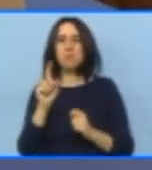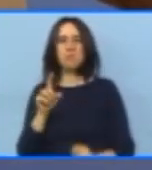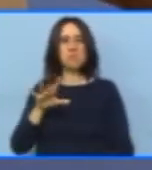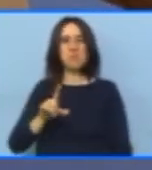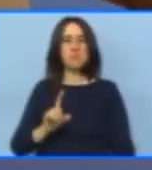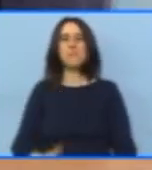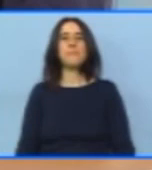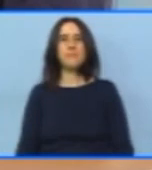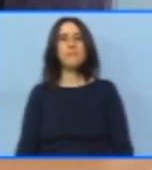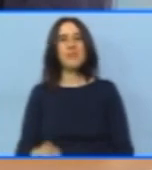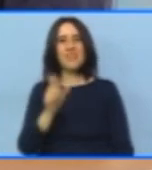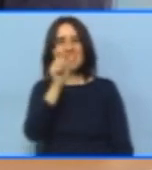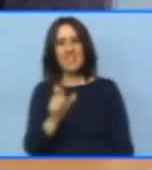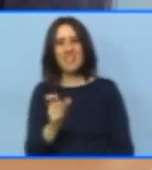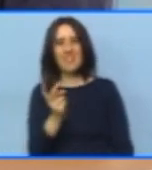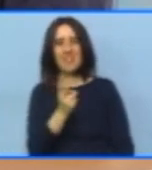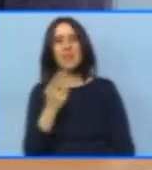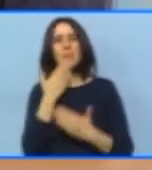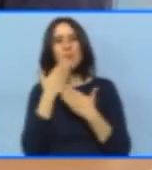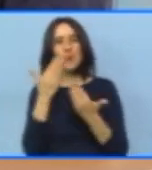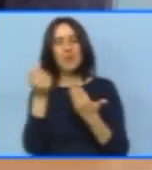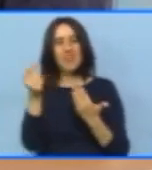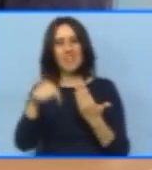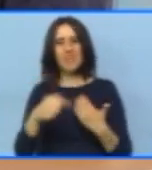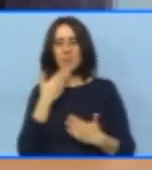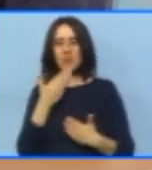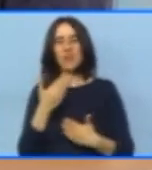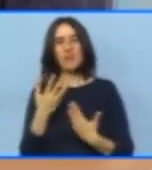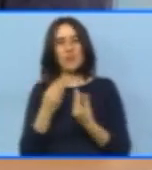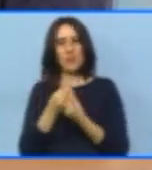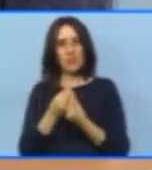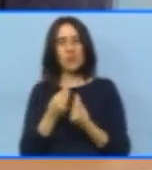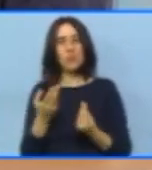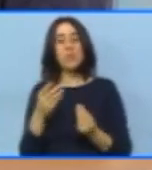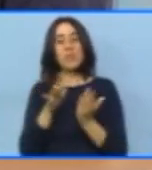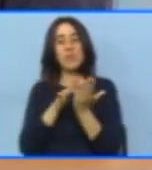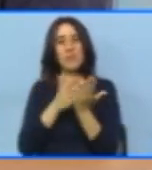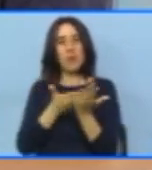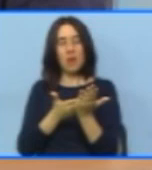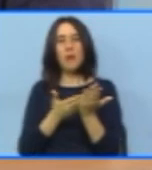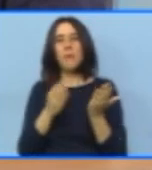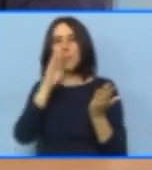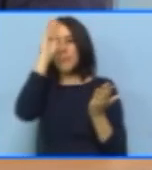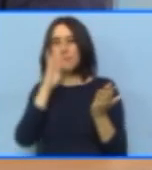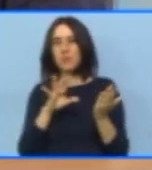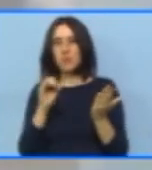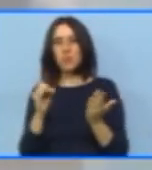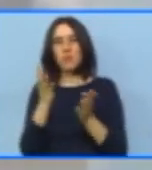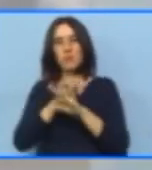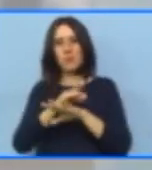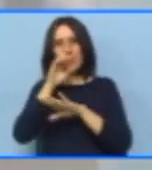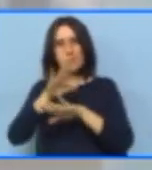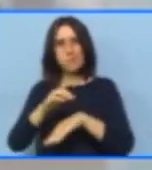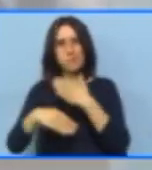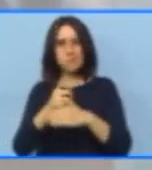muito sentido. Joaquim Franco, António Maruz, muito obrigado por terem estado hoje aqui connosco. Fica então este livro, Papa Francisco, a Revolução Imparável, para conhecer